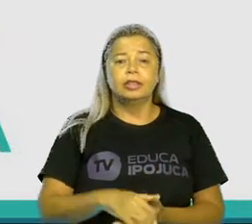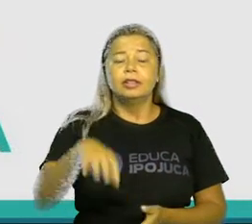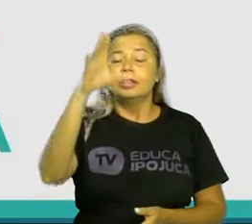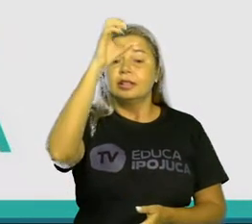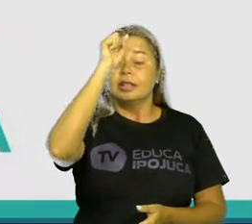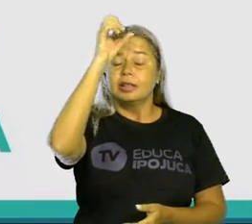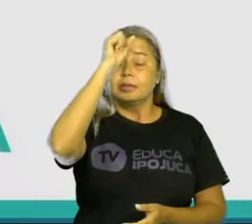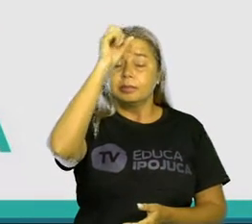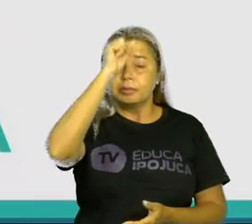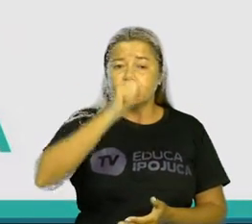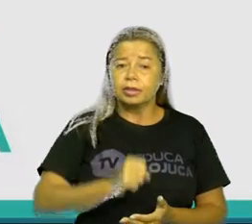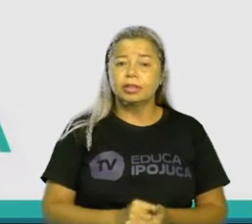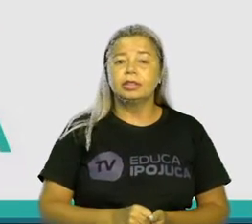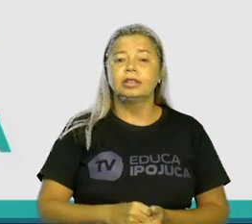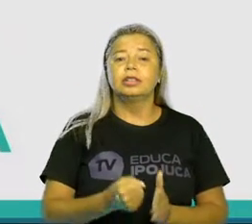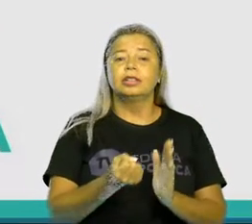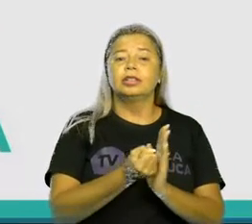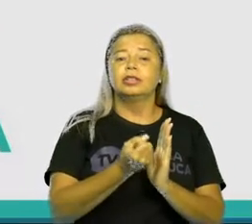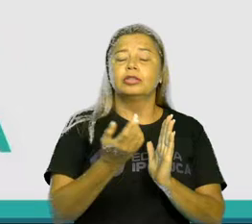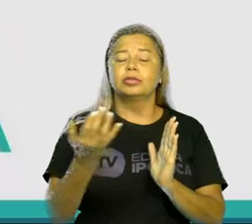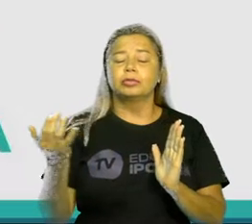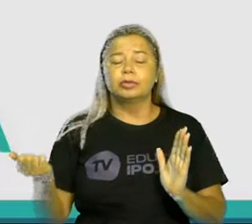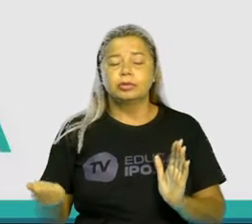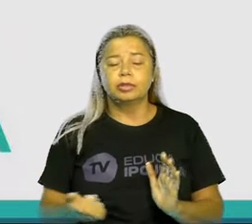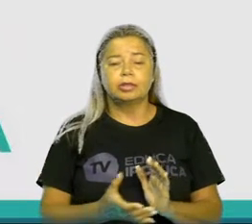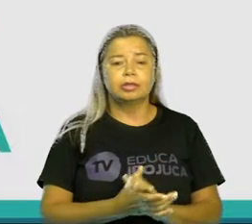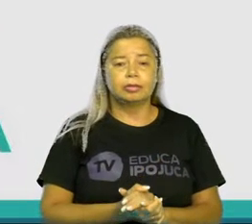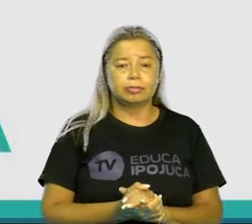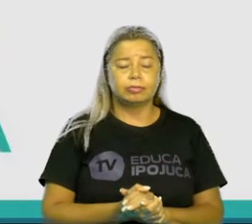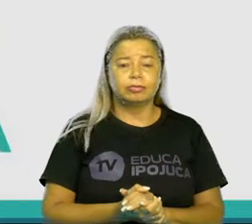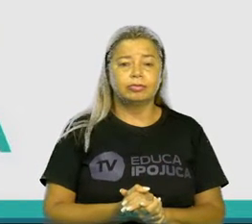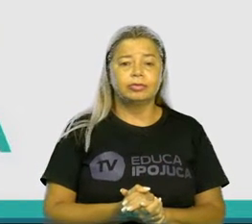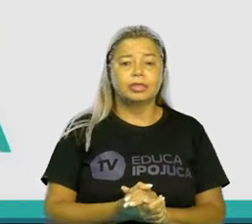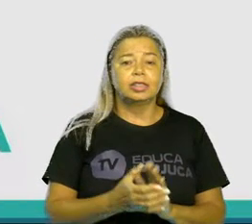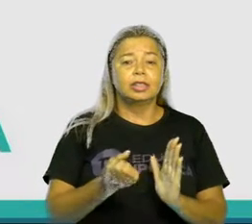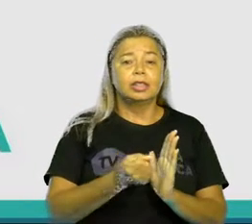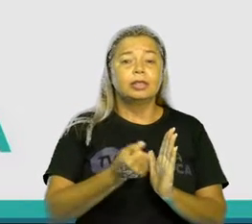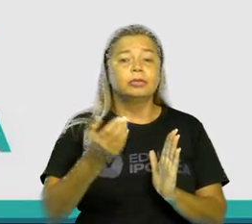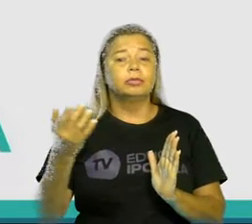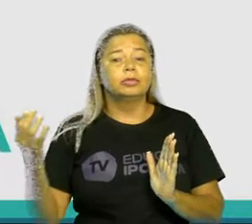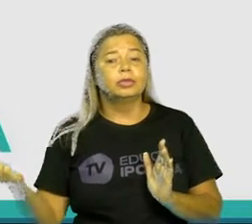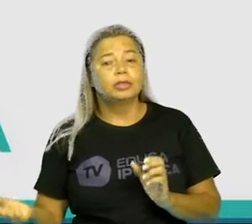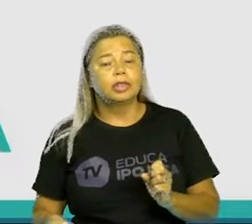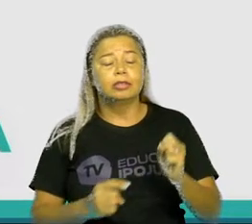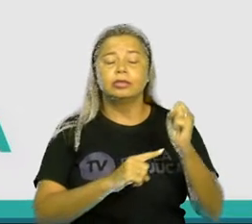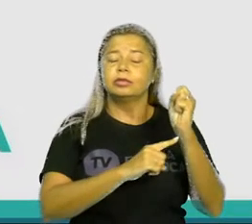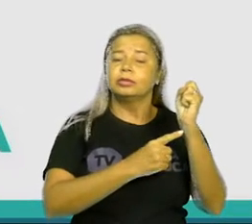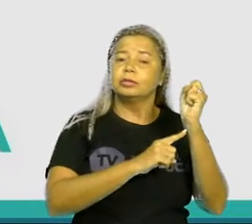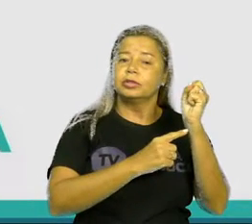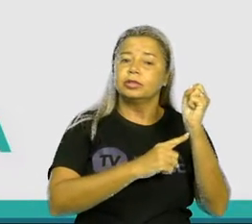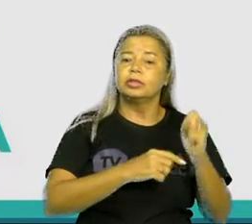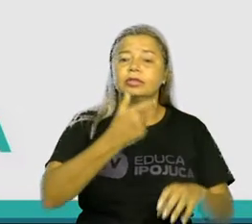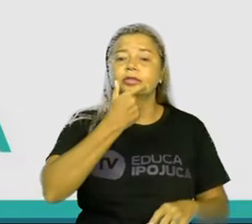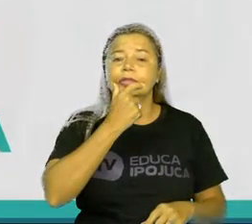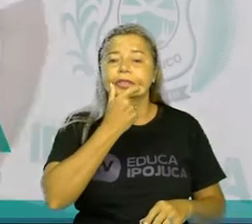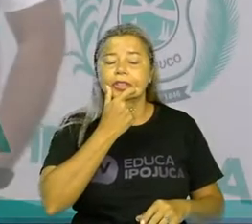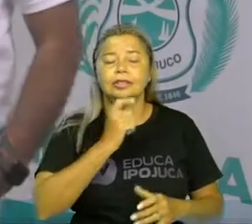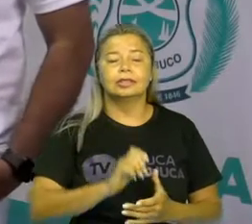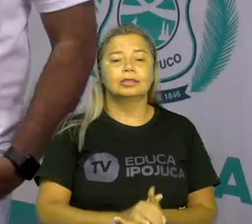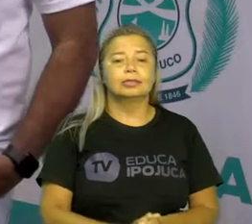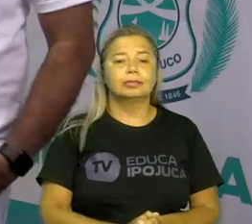os plural of nouns, ou seja, plural dos substantivos da língua inglesa. Let's